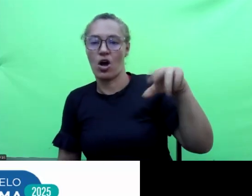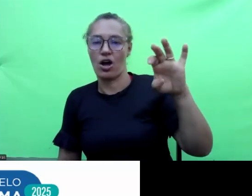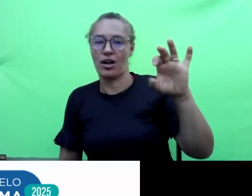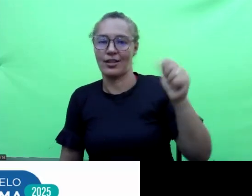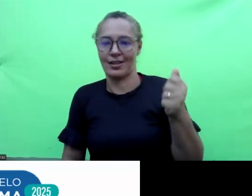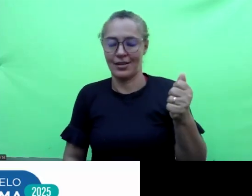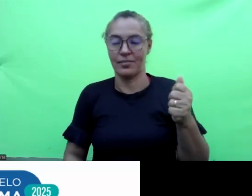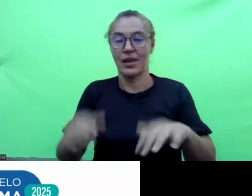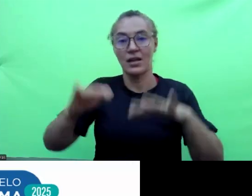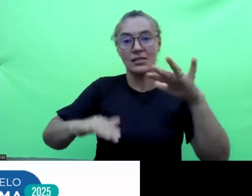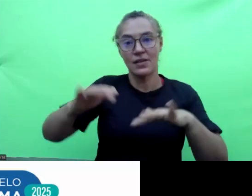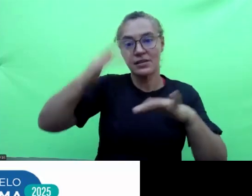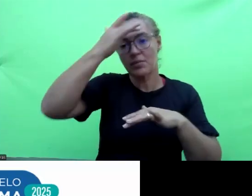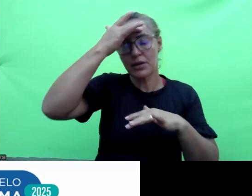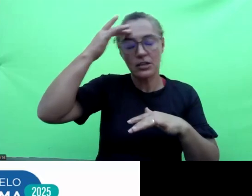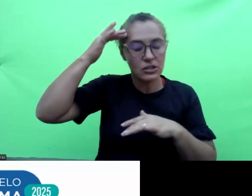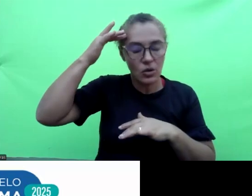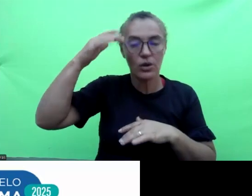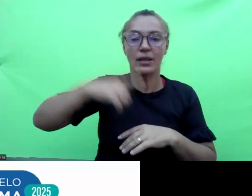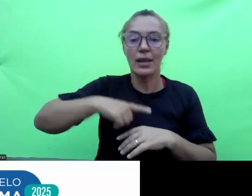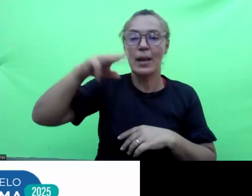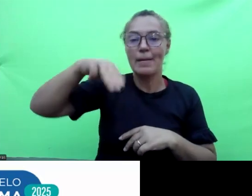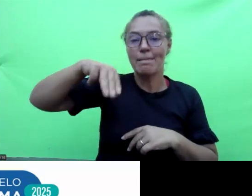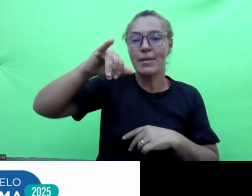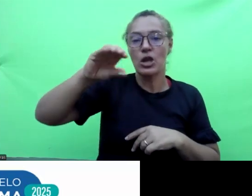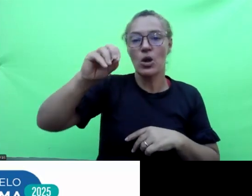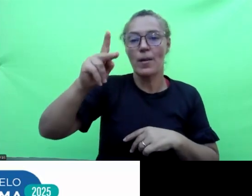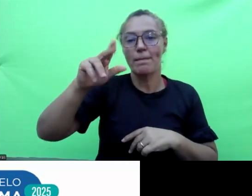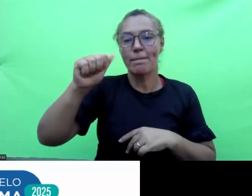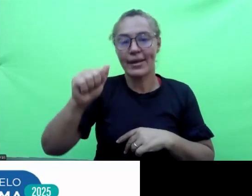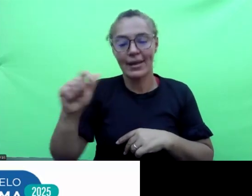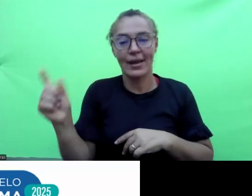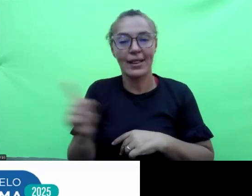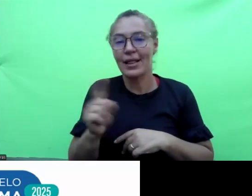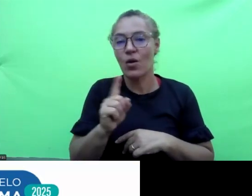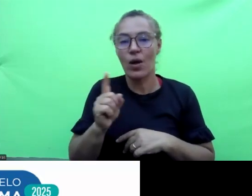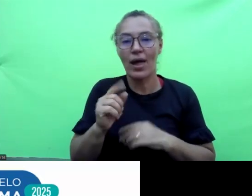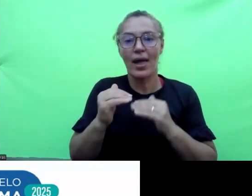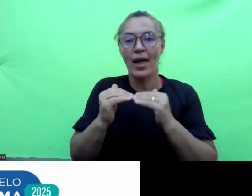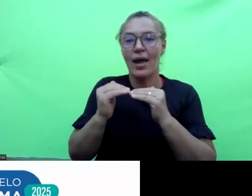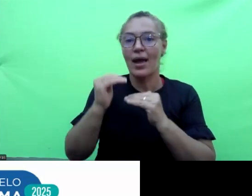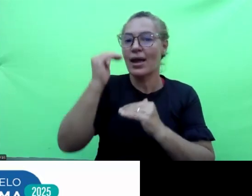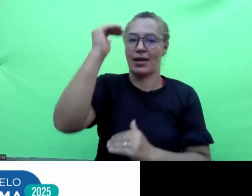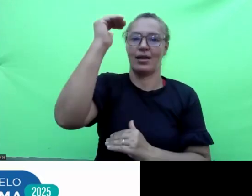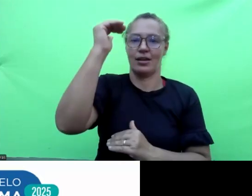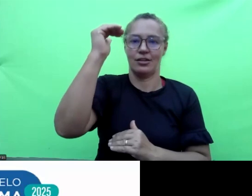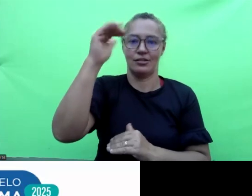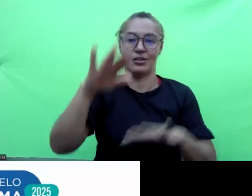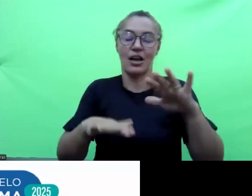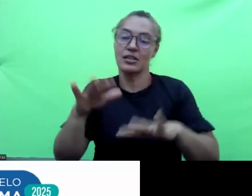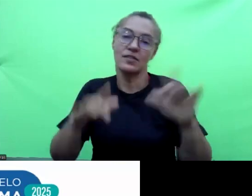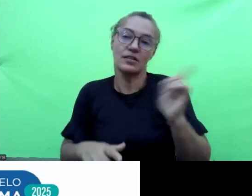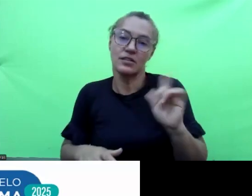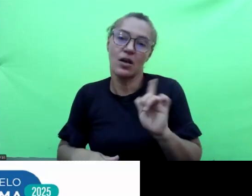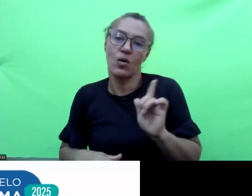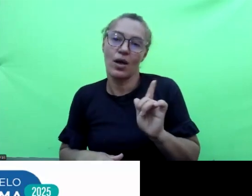uma miopia alta, mas o olho não é tão grande, né? E tem pessoas que têm uma miopia não tão alta, e o